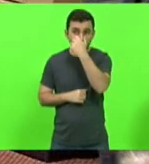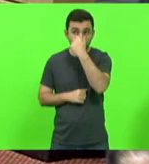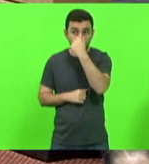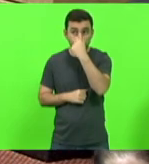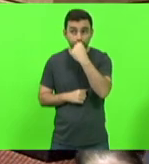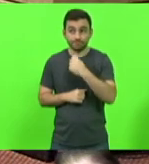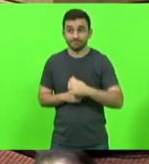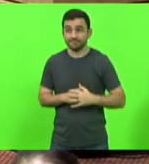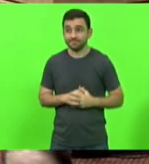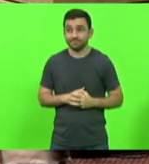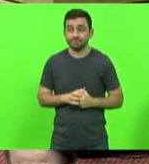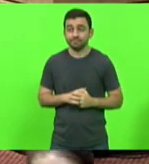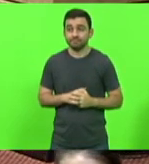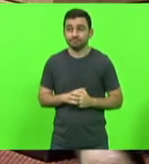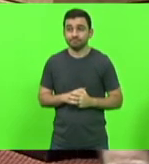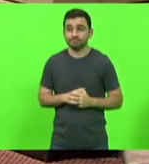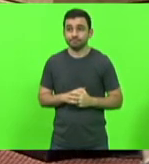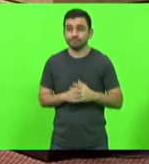Deputado Fernando Crelha.